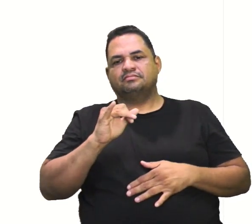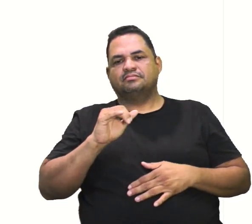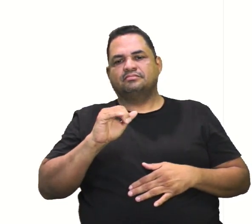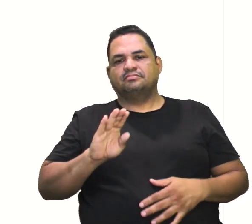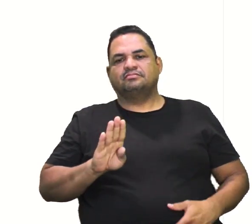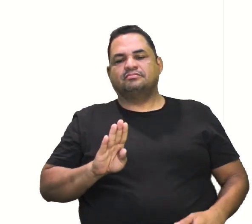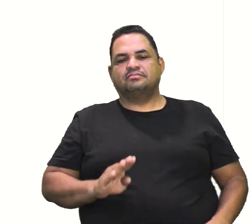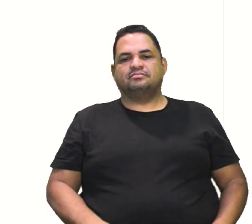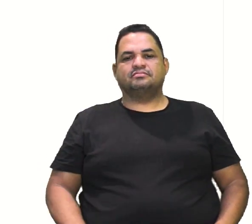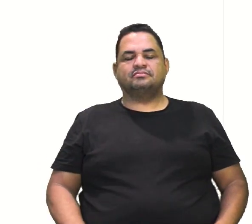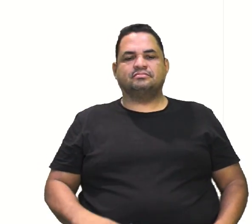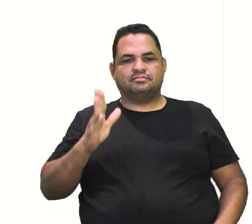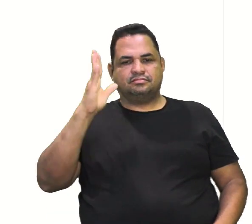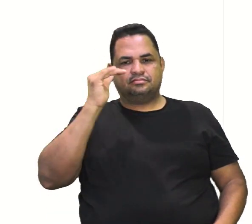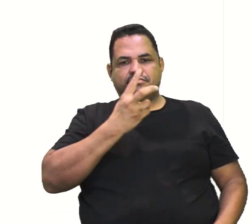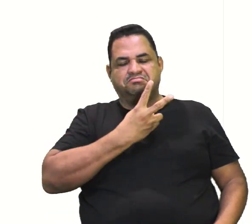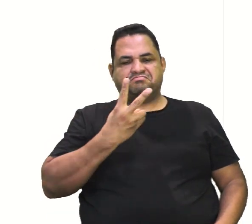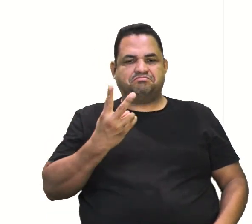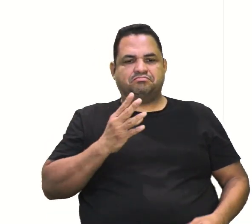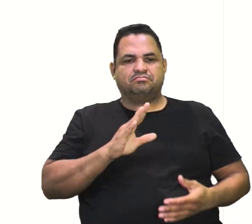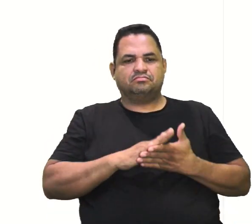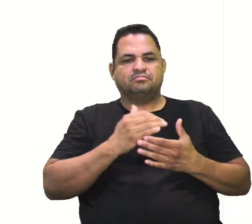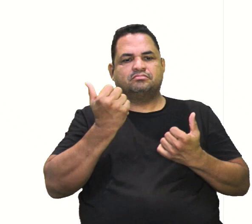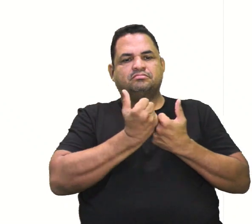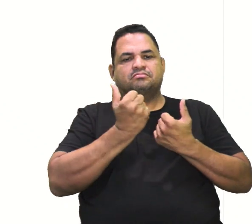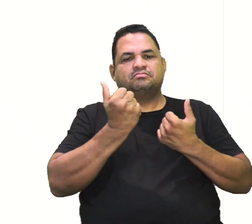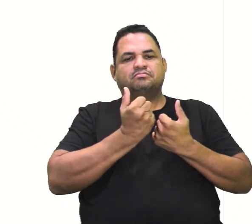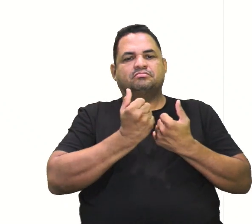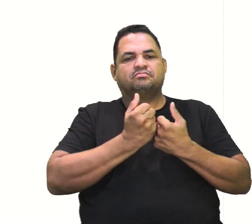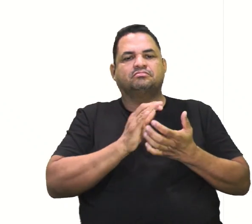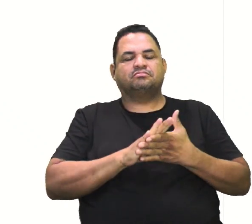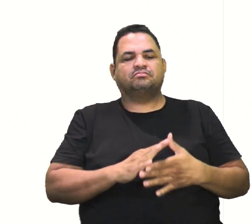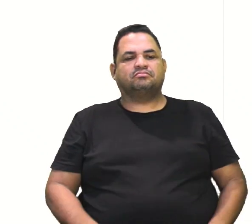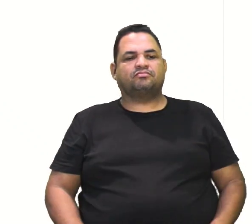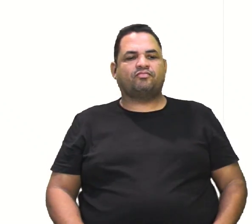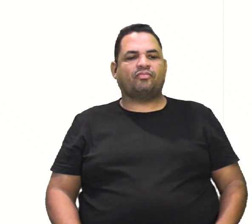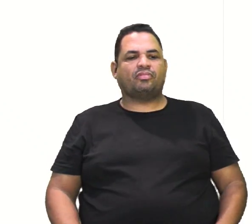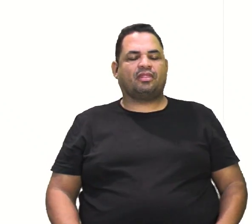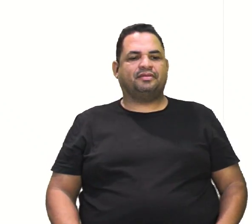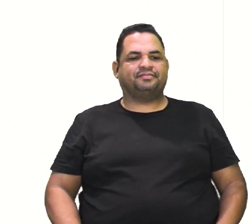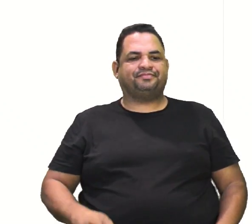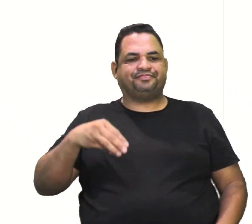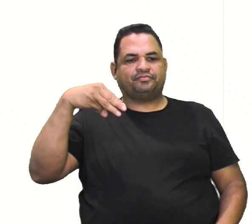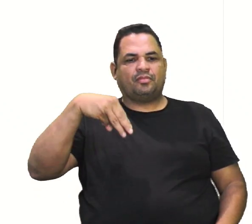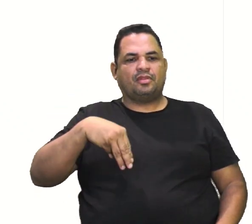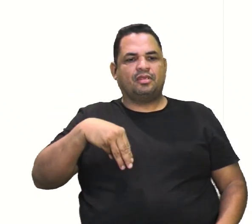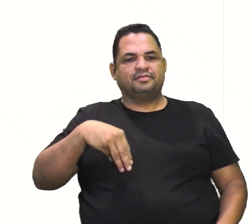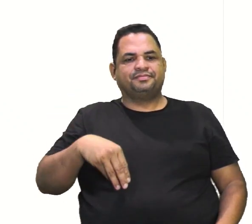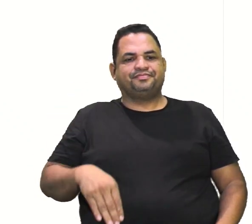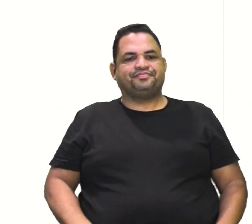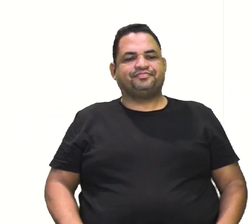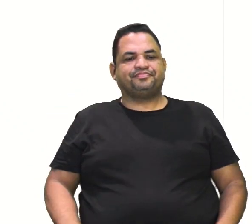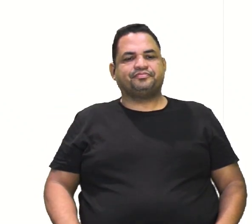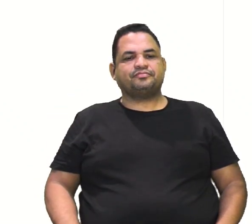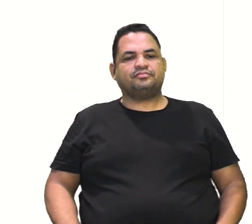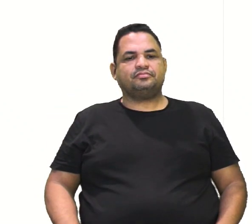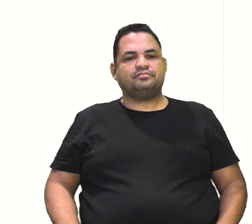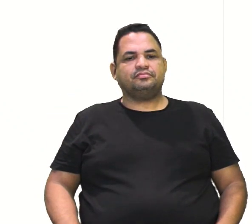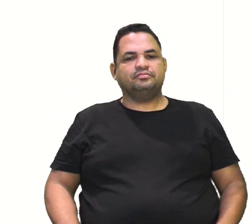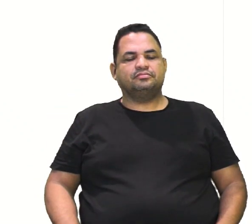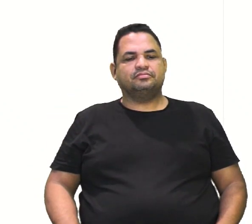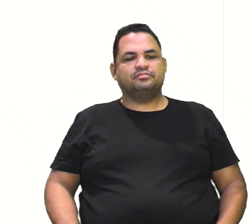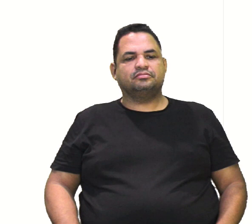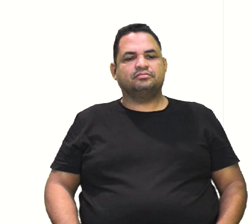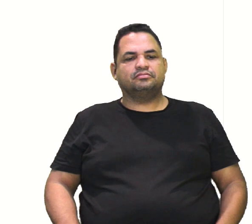y do B. Sabendo quem é quem, é só substituir e correr pro abraço. Então o meu m, o meu coeficiente angular é o x